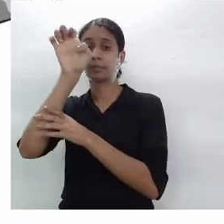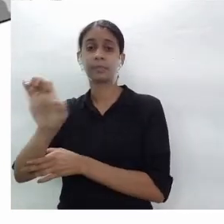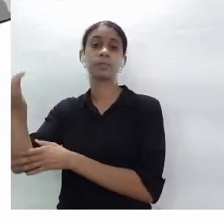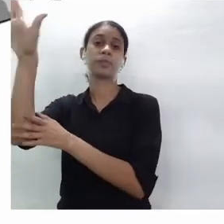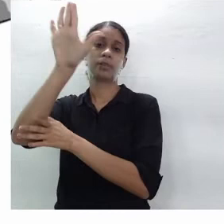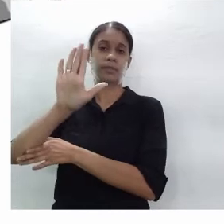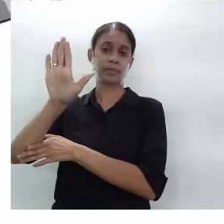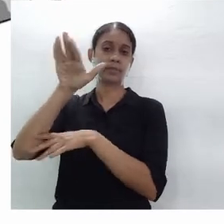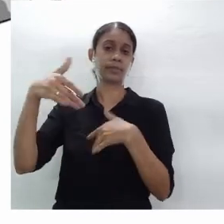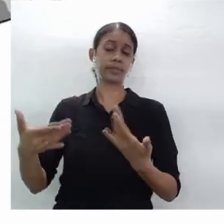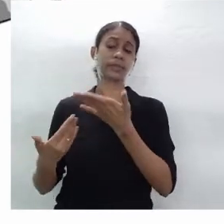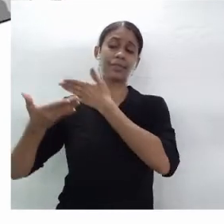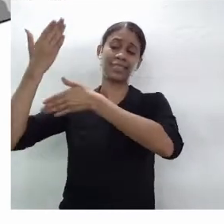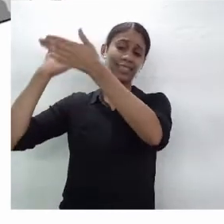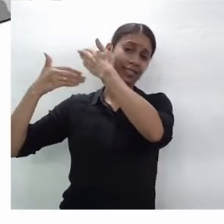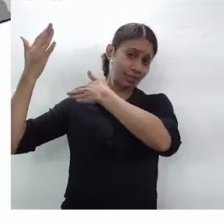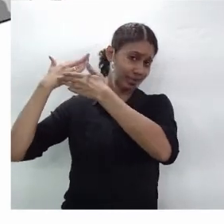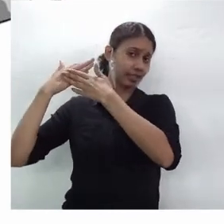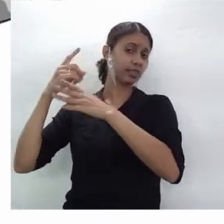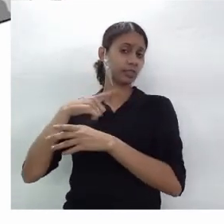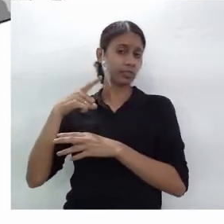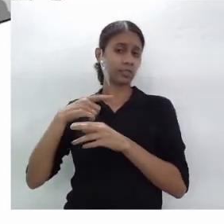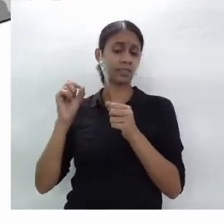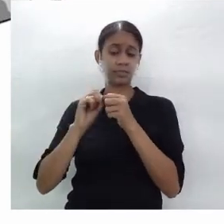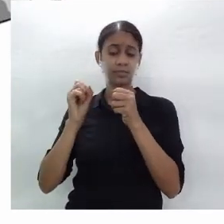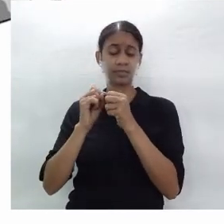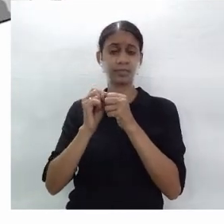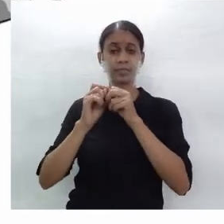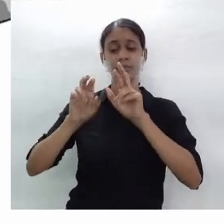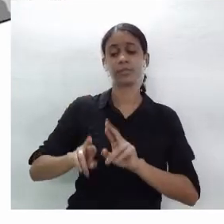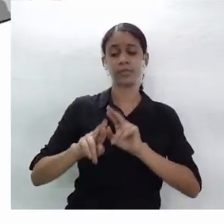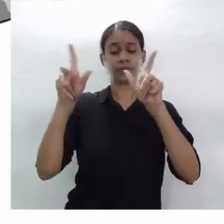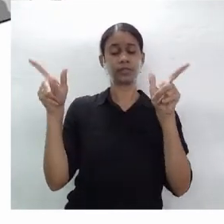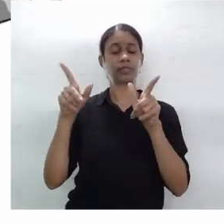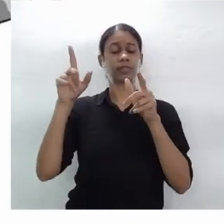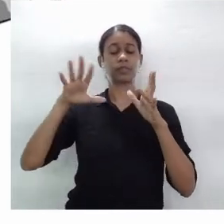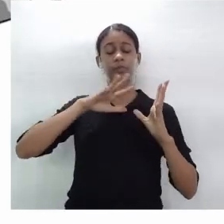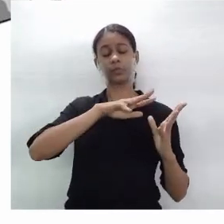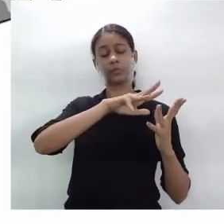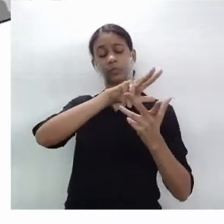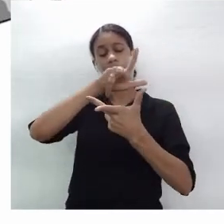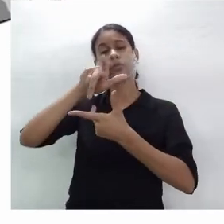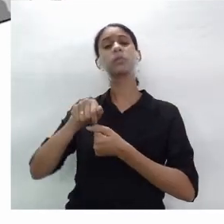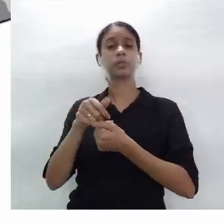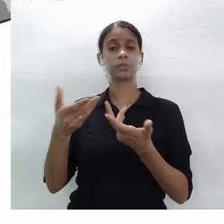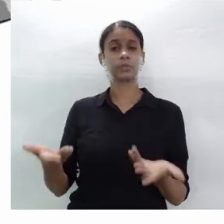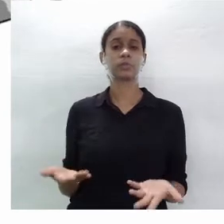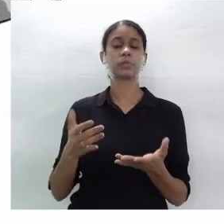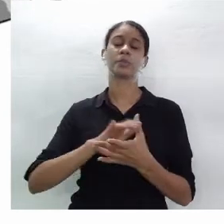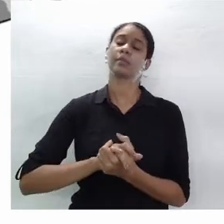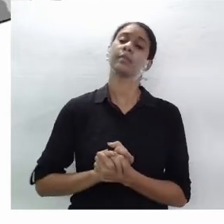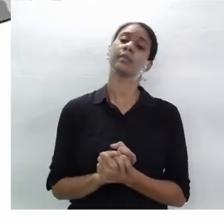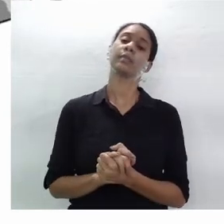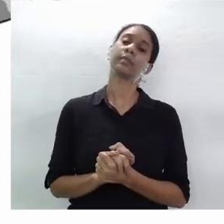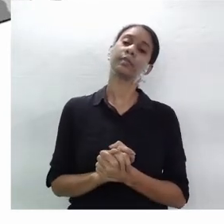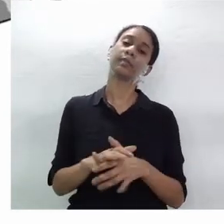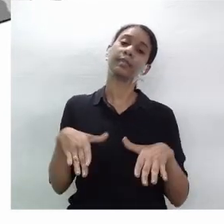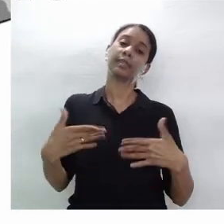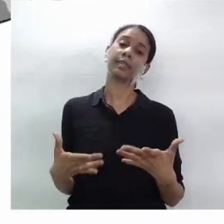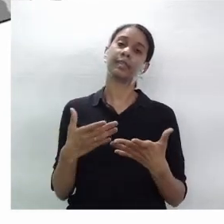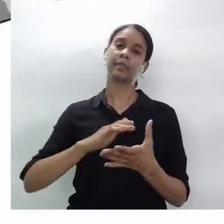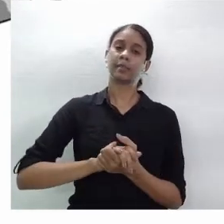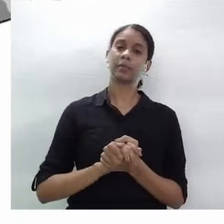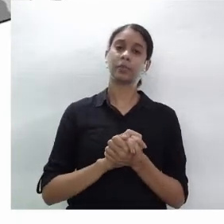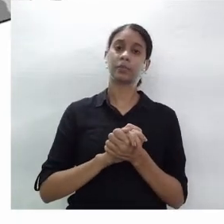ele deu essa questão das desigualdades nas regiões do planeta. Então, uma outra coisa, a estrutura colonial